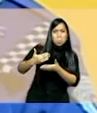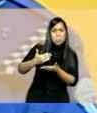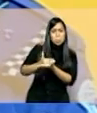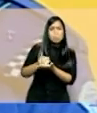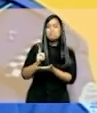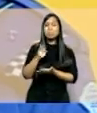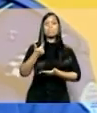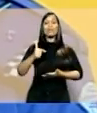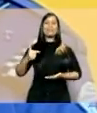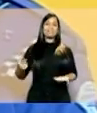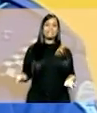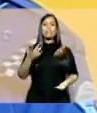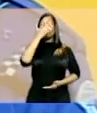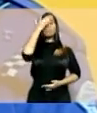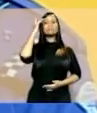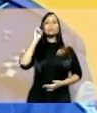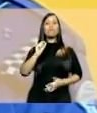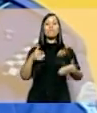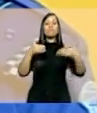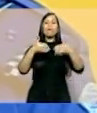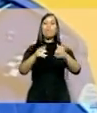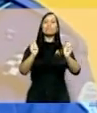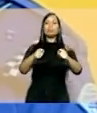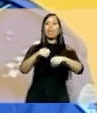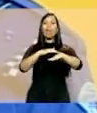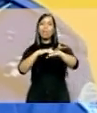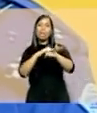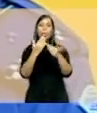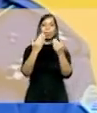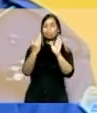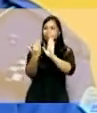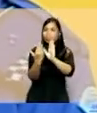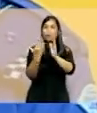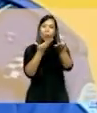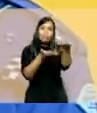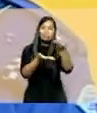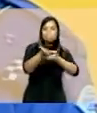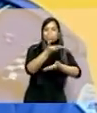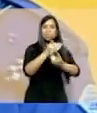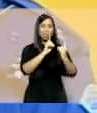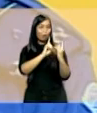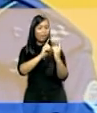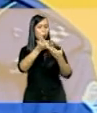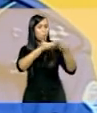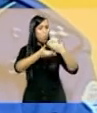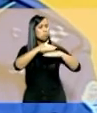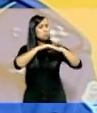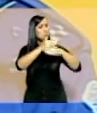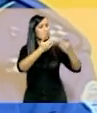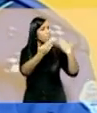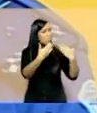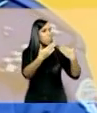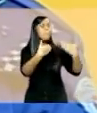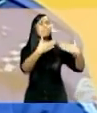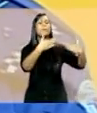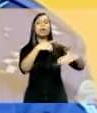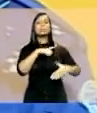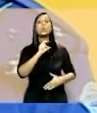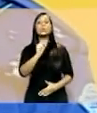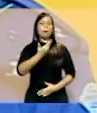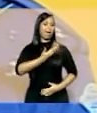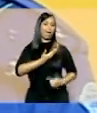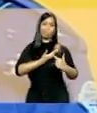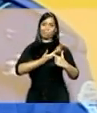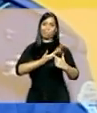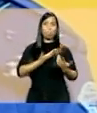esse tipo de coisa, as pessoas eram mais centralizadas e tinham o hábito de olho no olho, de conversar, de se entender, de basicamente ter amizade.